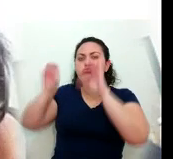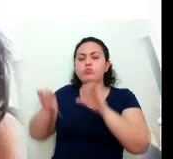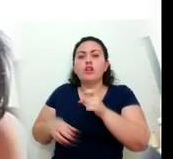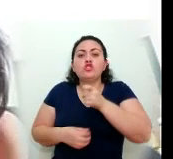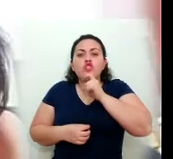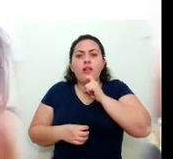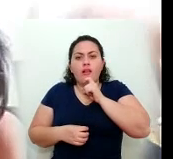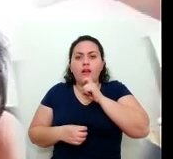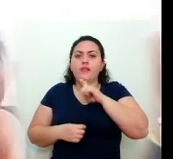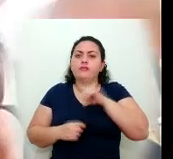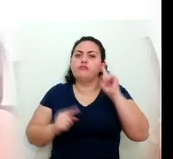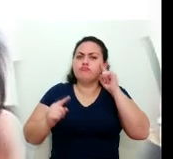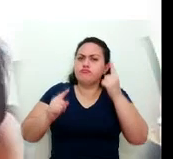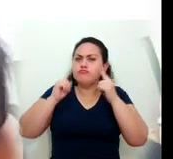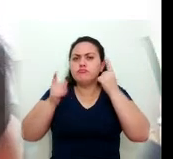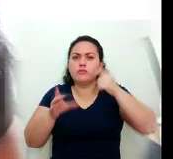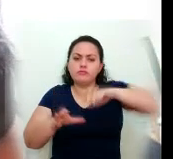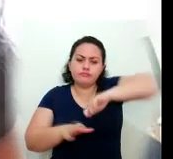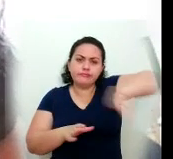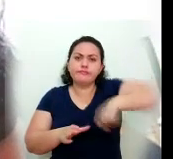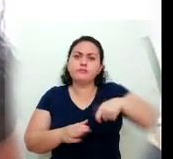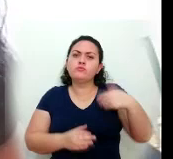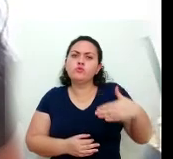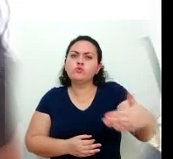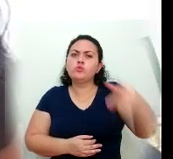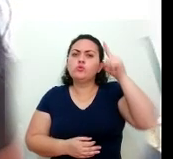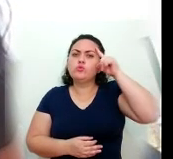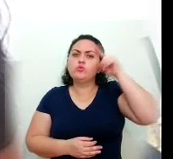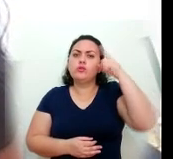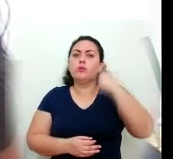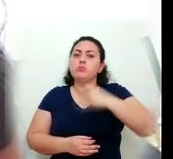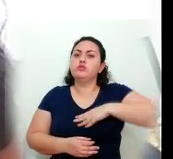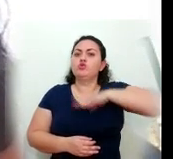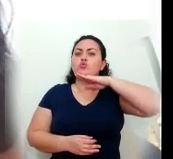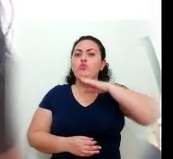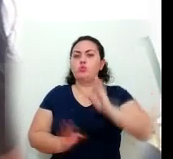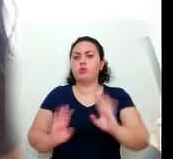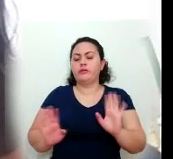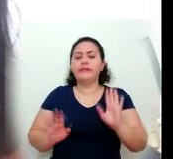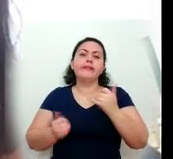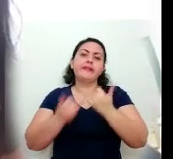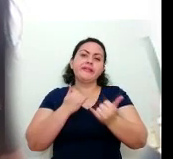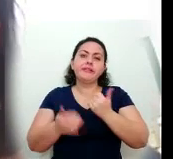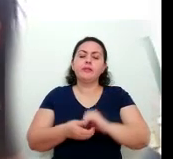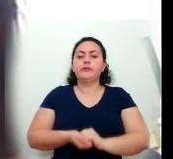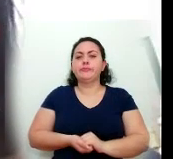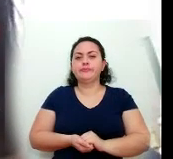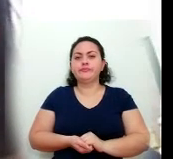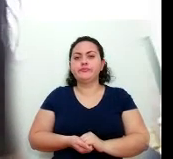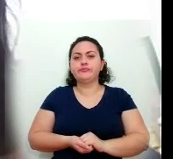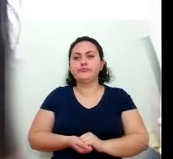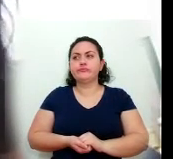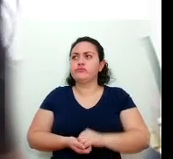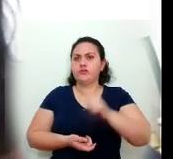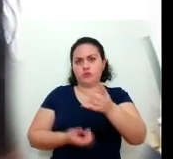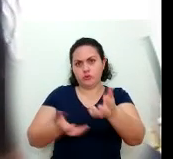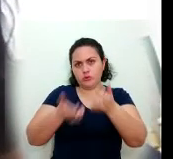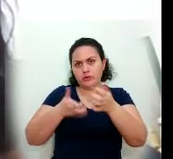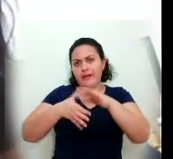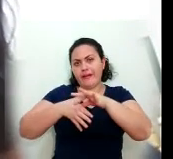Congelar essas porções e ir reinventando essa receita ao longo dos dias para não enjoar, né? Então eu digo assim, vai fazer,